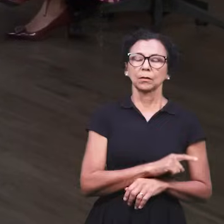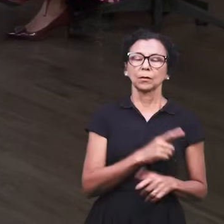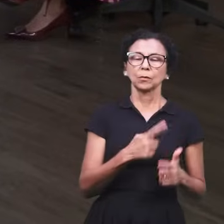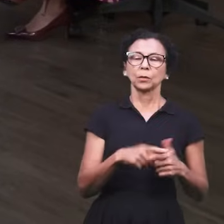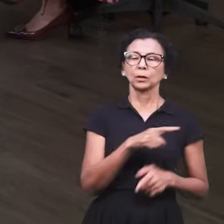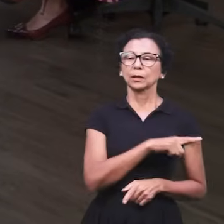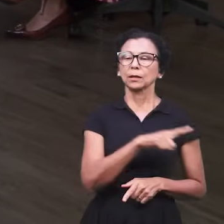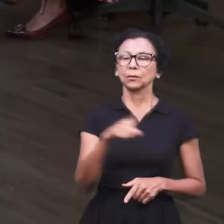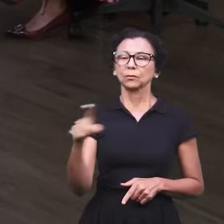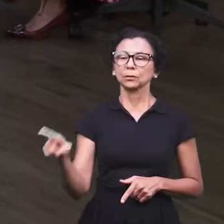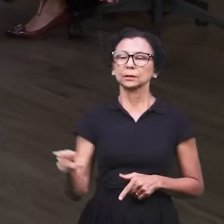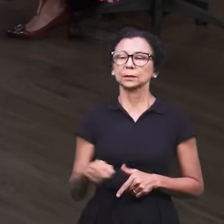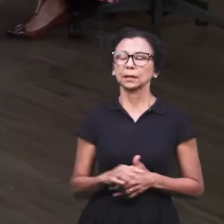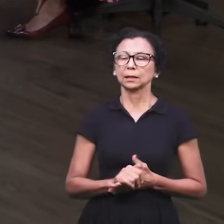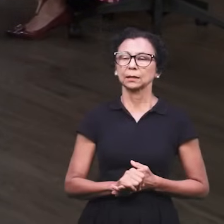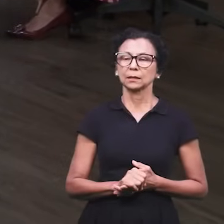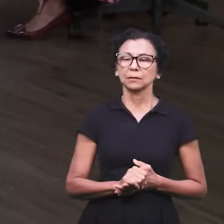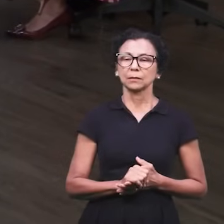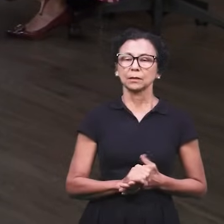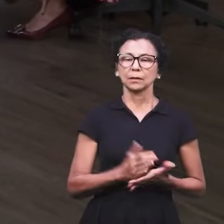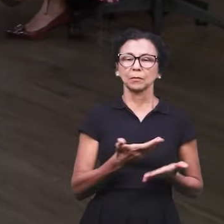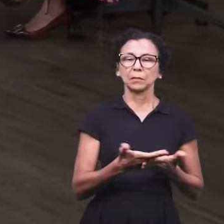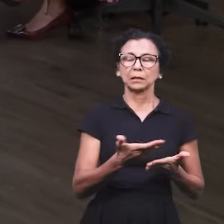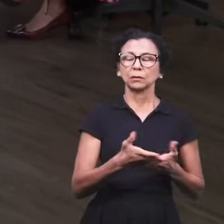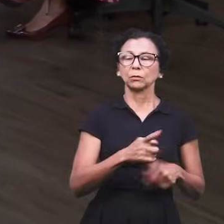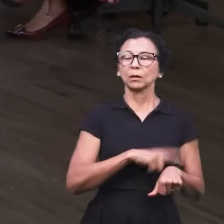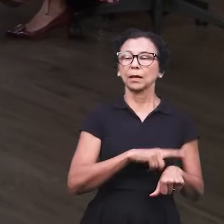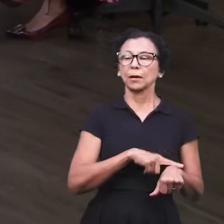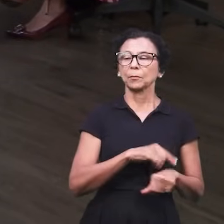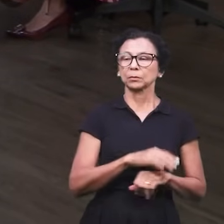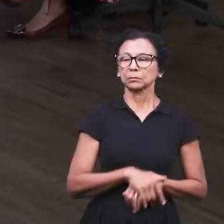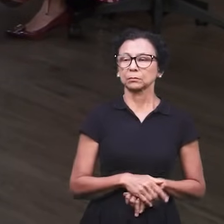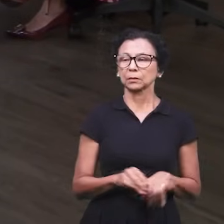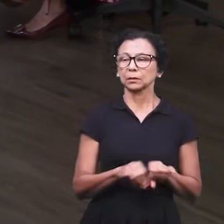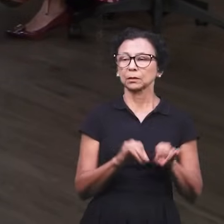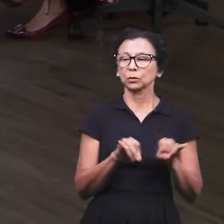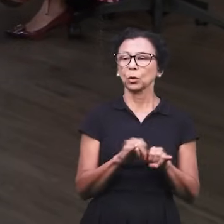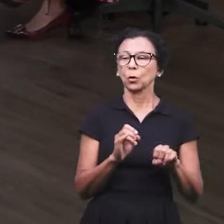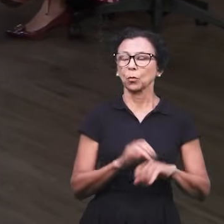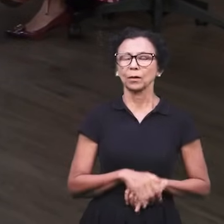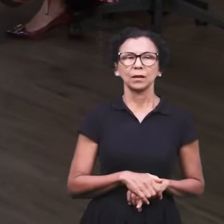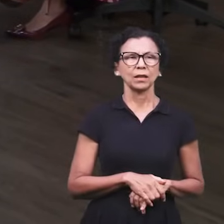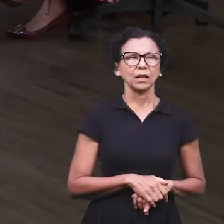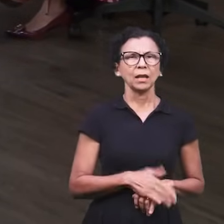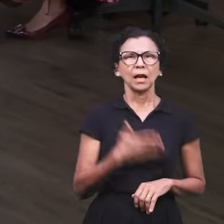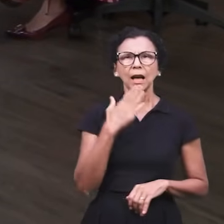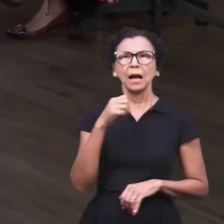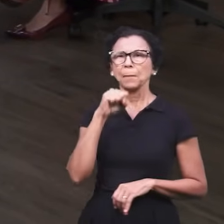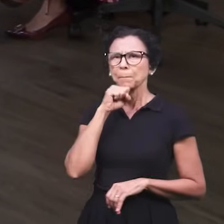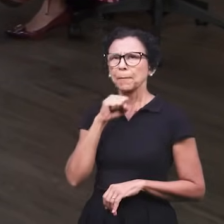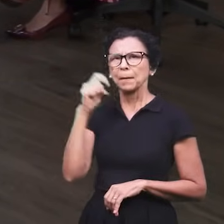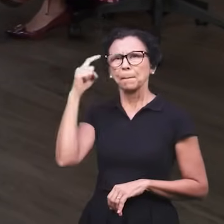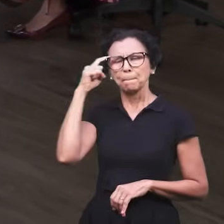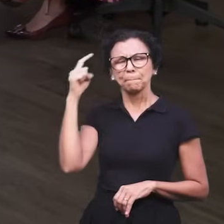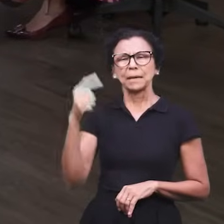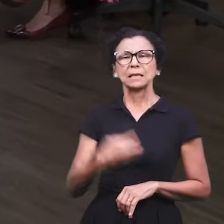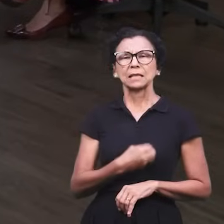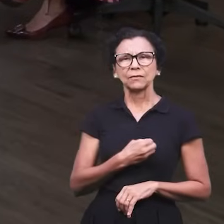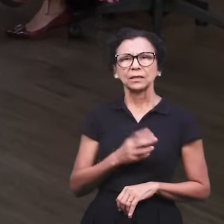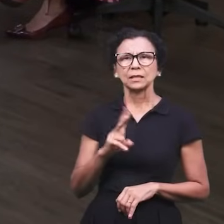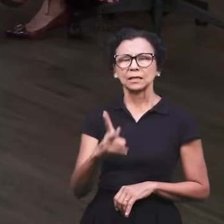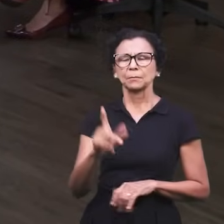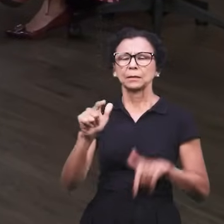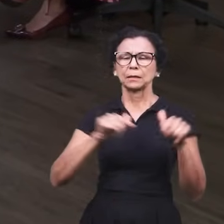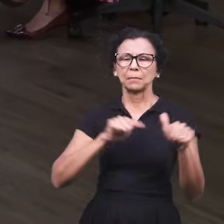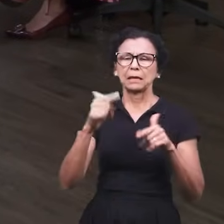E aí o meu filho respondeu bem assim, você pensa que a vida é só trabalho, estudo, trabalho, estudo? Eu